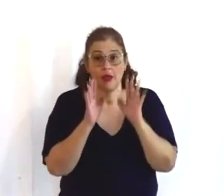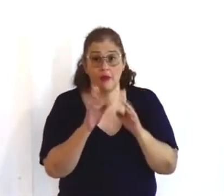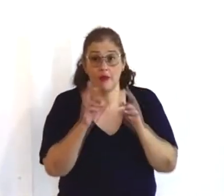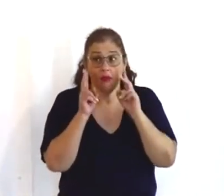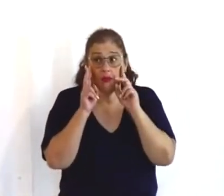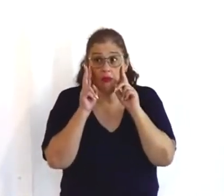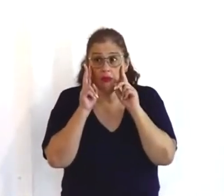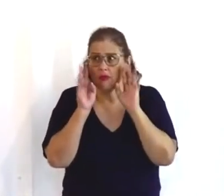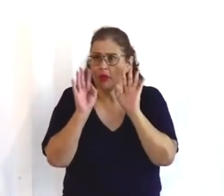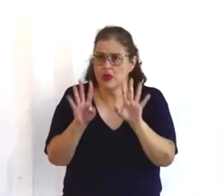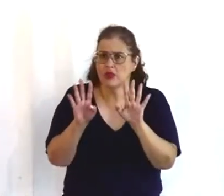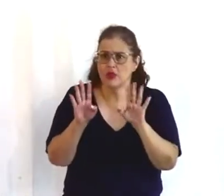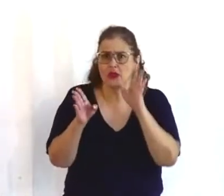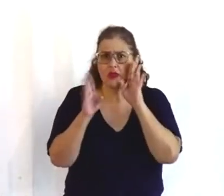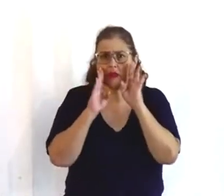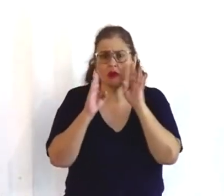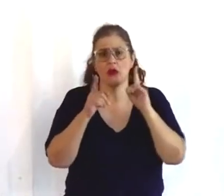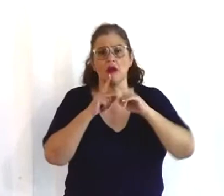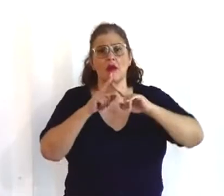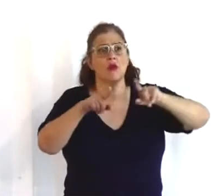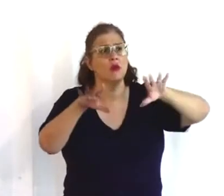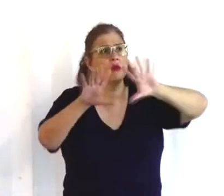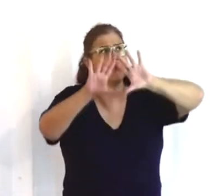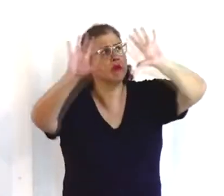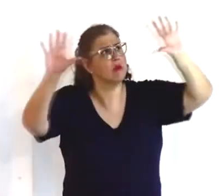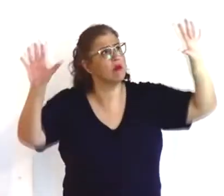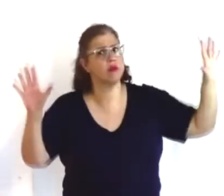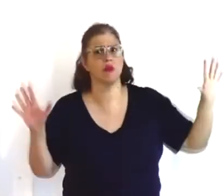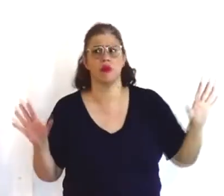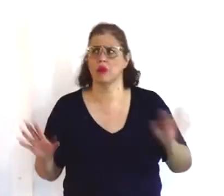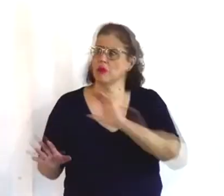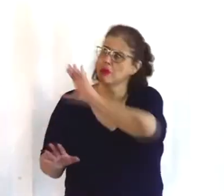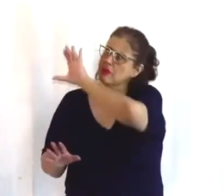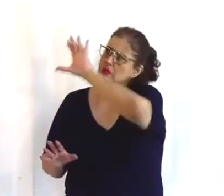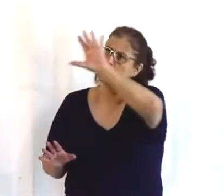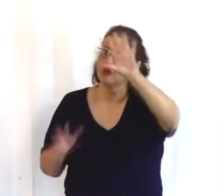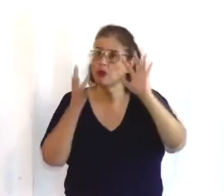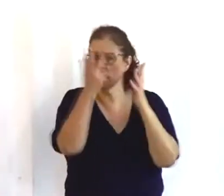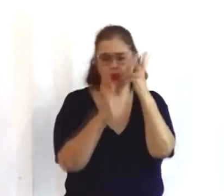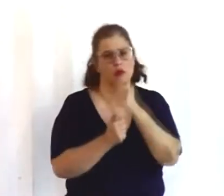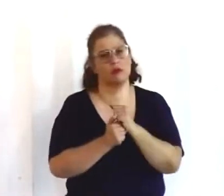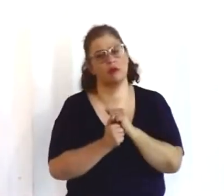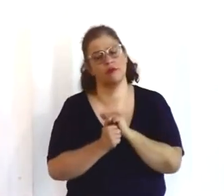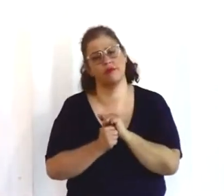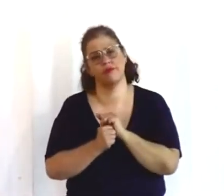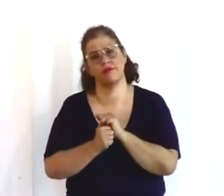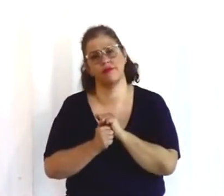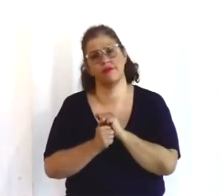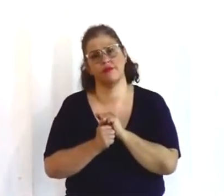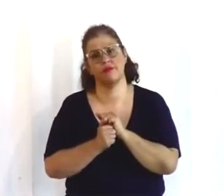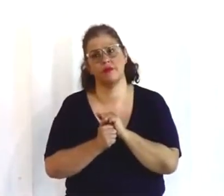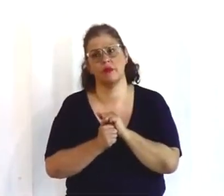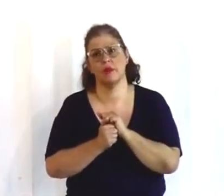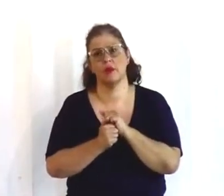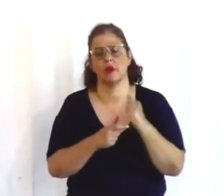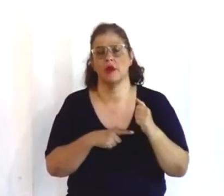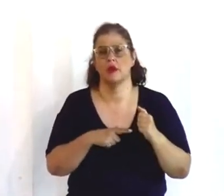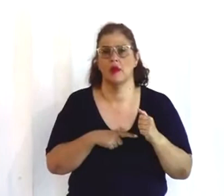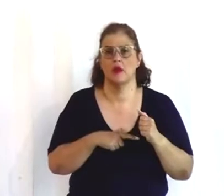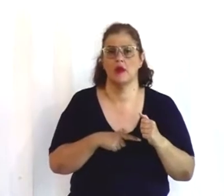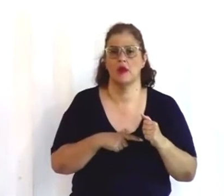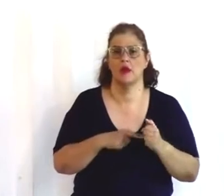está revelando a João ali na ilha de Patmos. E quando chegamos aqui no capítulo 5, então vemos, aliás, o número